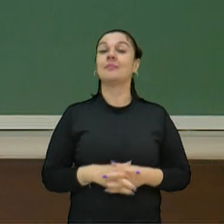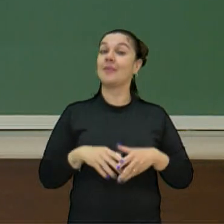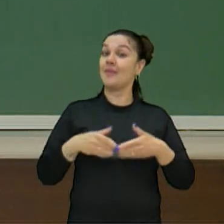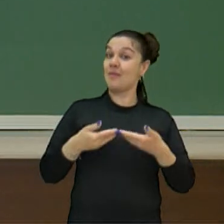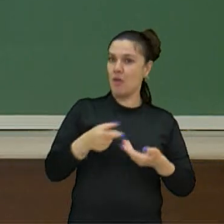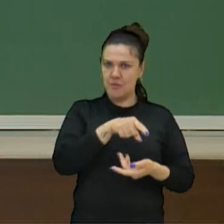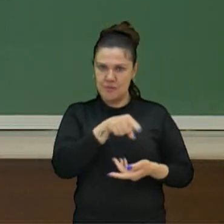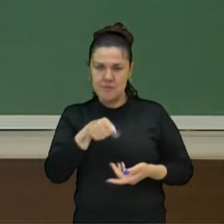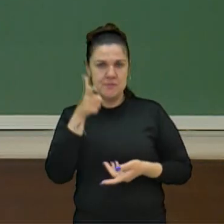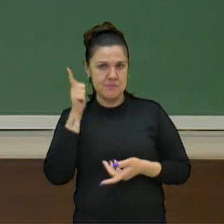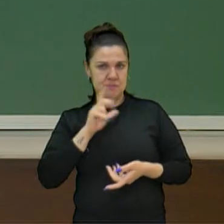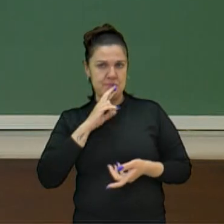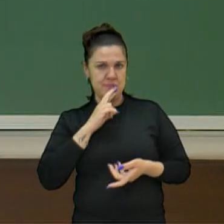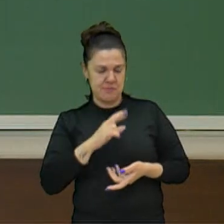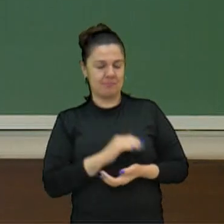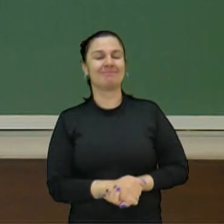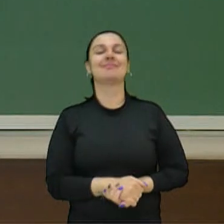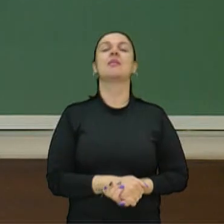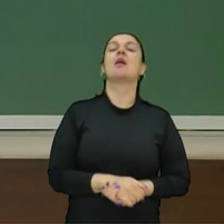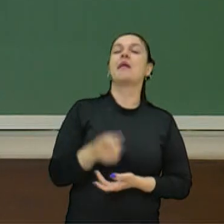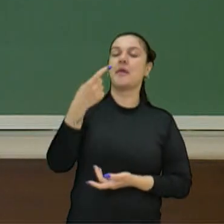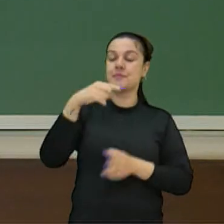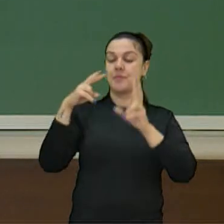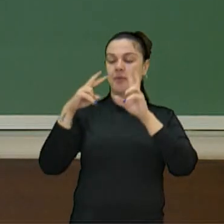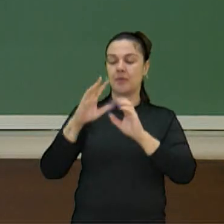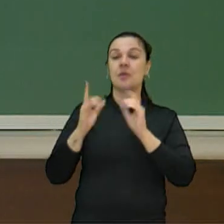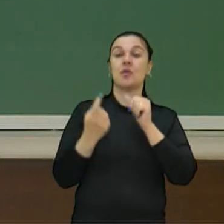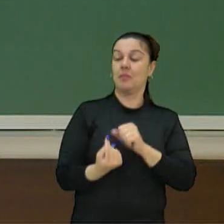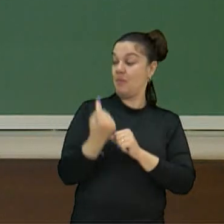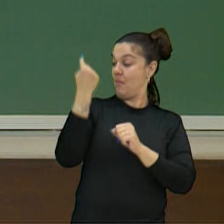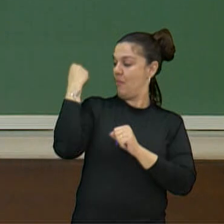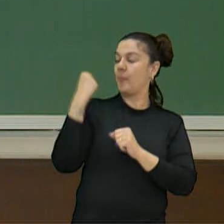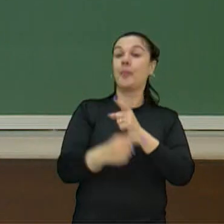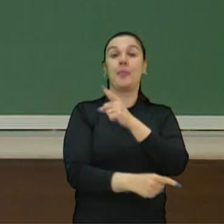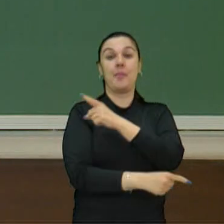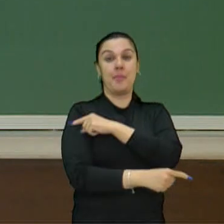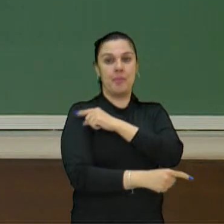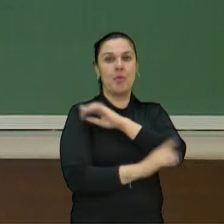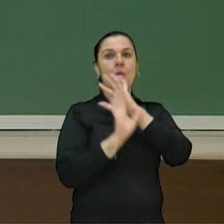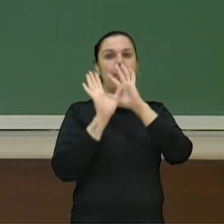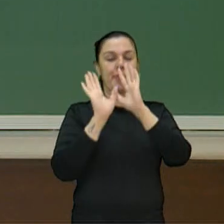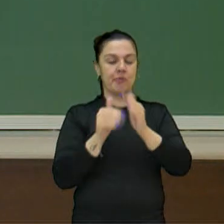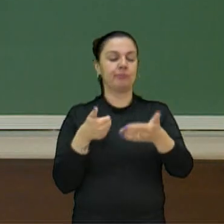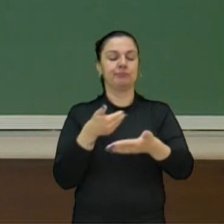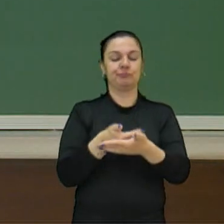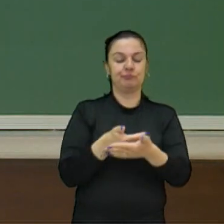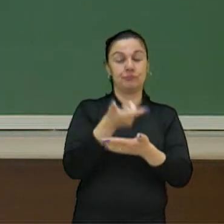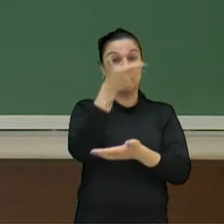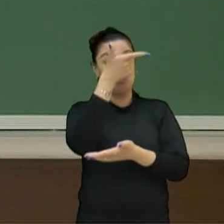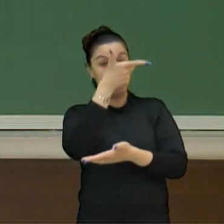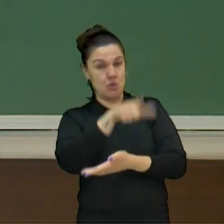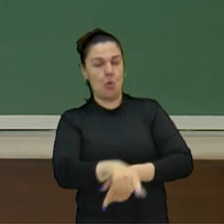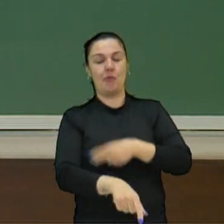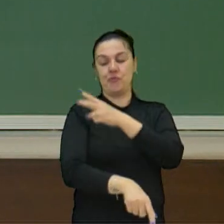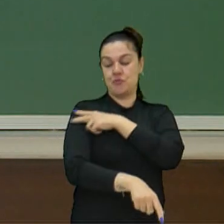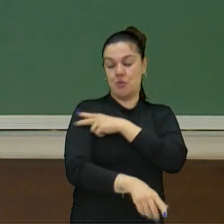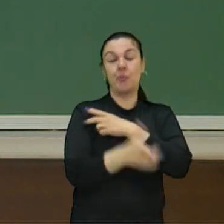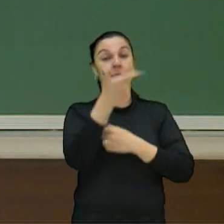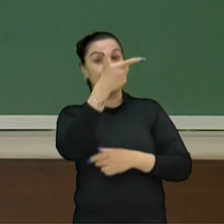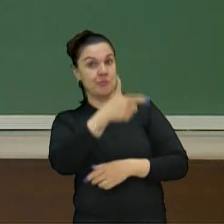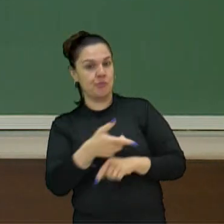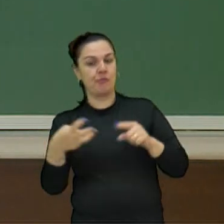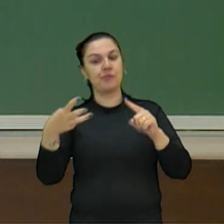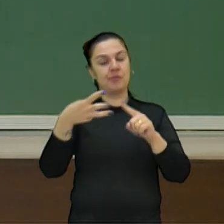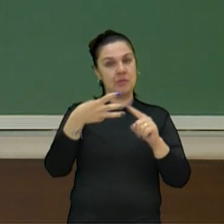E aí, gente, conseguiu lembrar? Esse assunto também é lá da primeira série, mas que você retomou já na segunda série quando foi falar dos seres vivos e a gente está falando de novo, olha